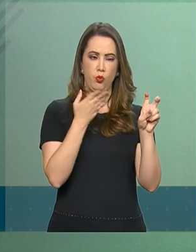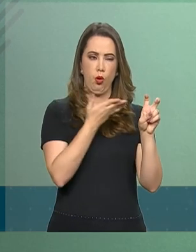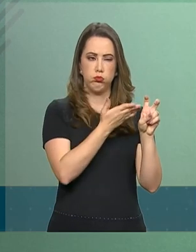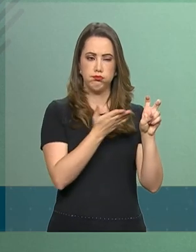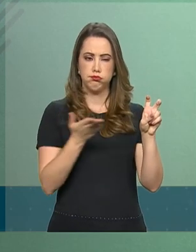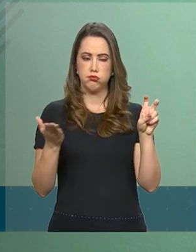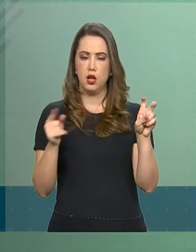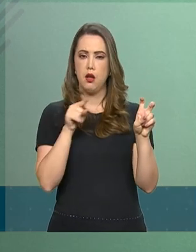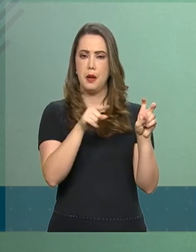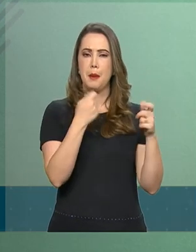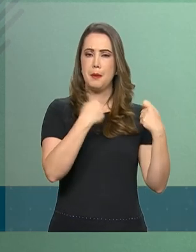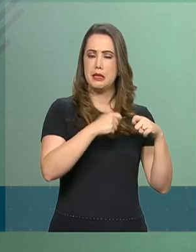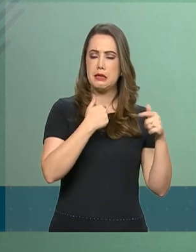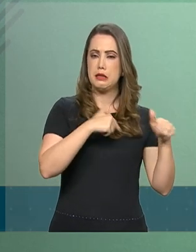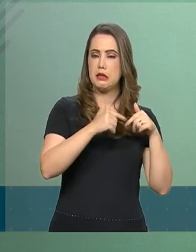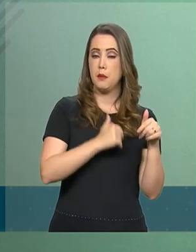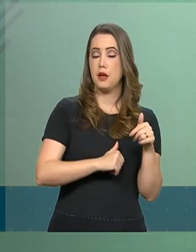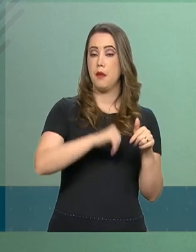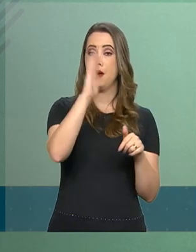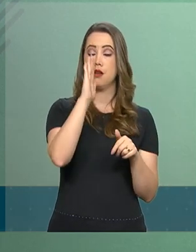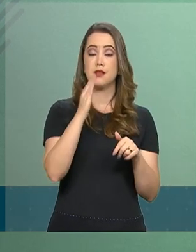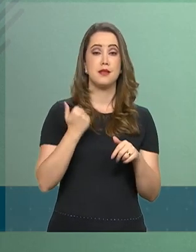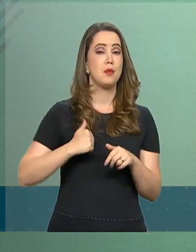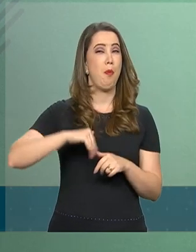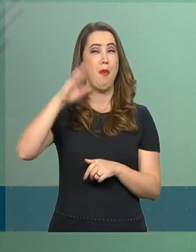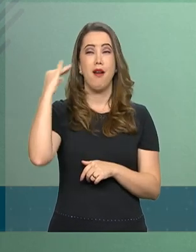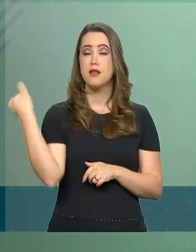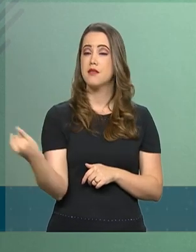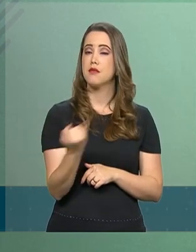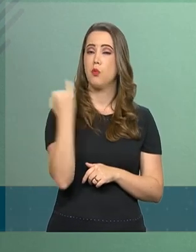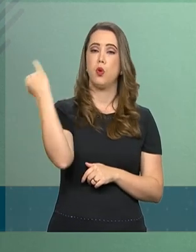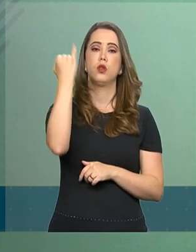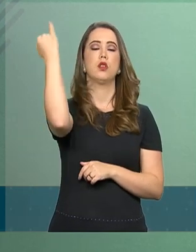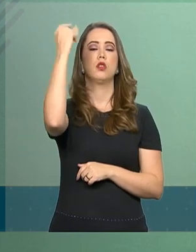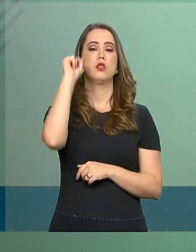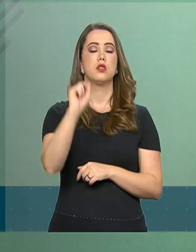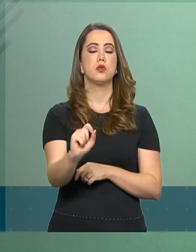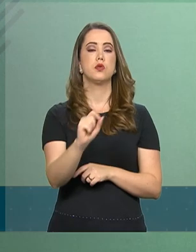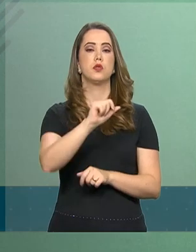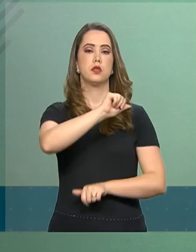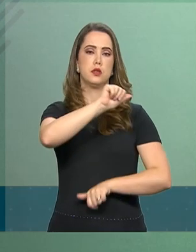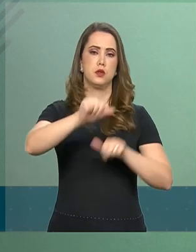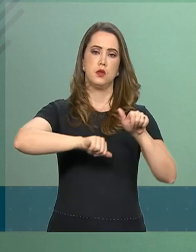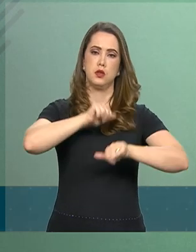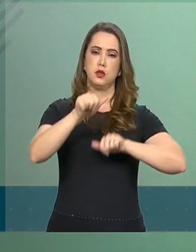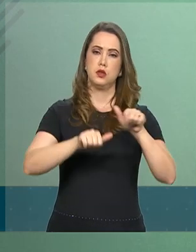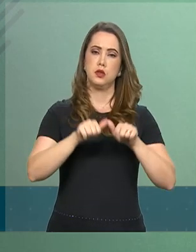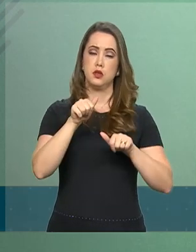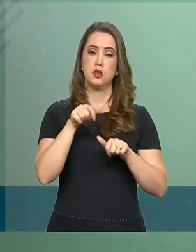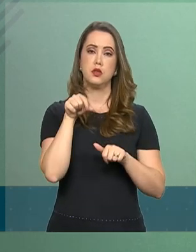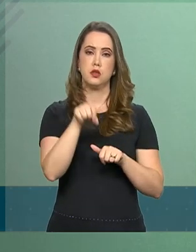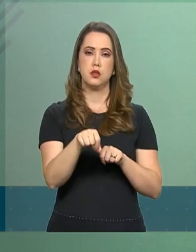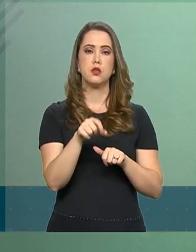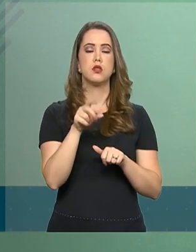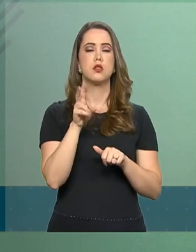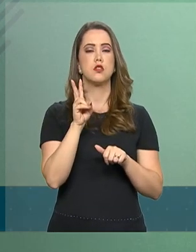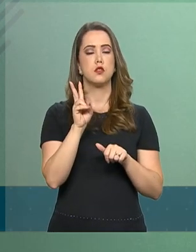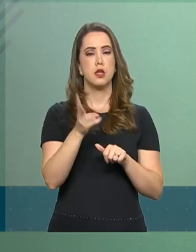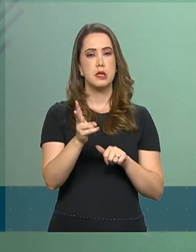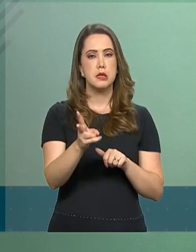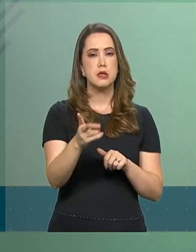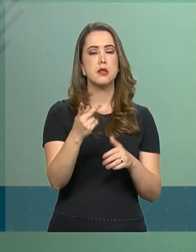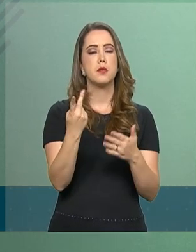ainda a fazer e o mais relevante é transformar isso em tendência